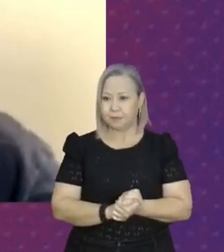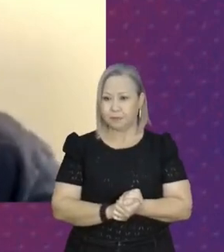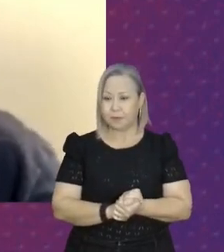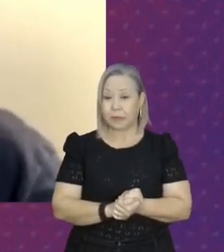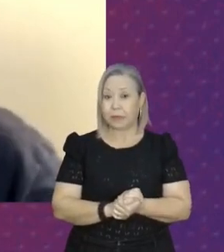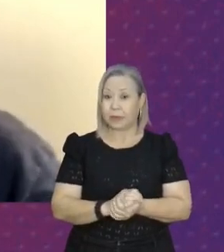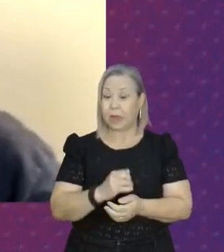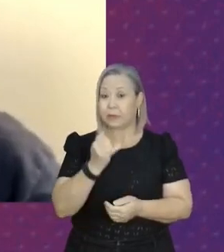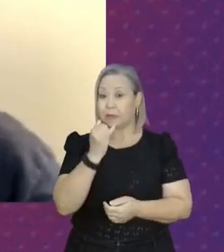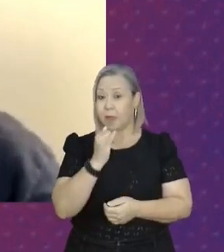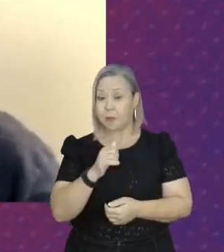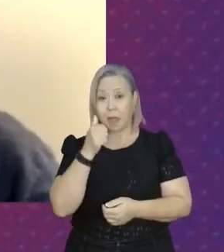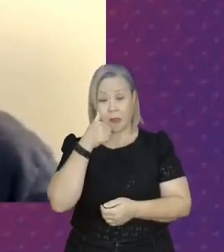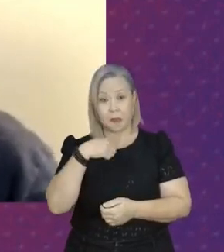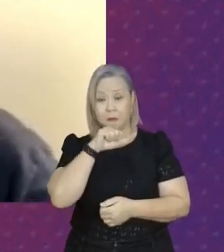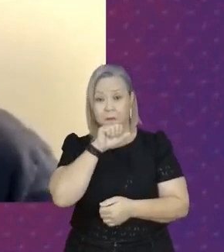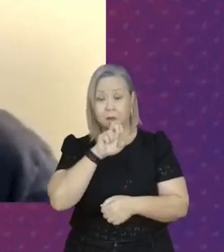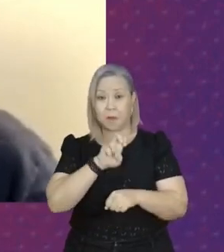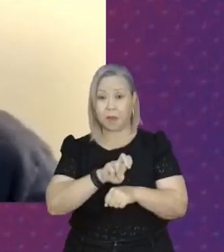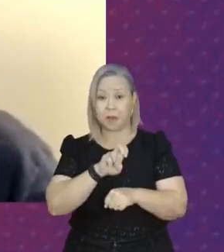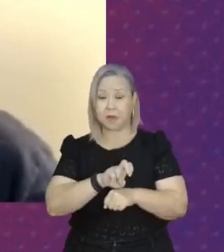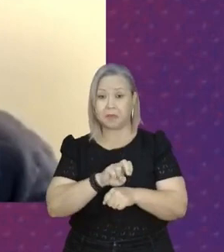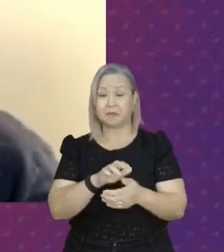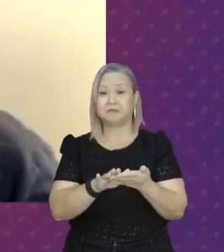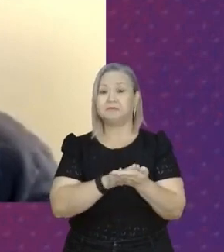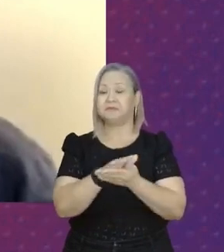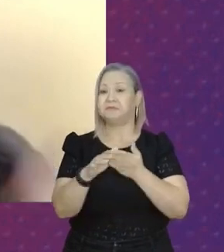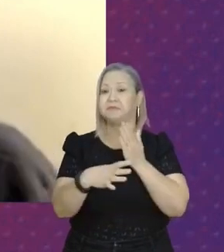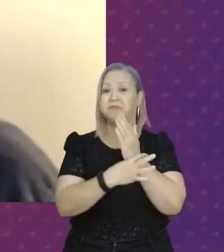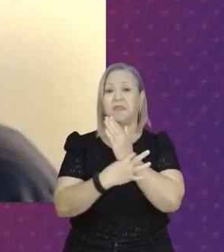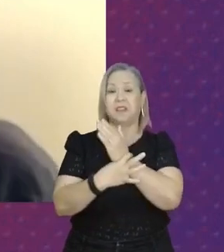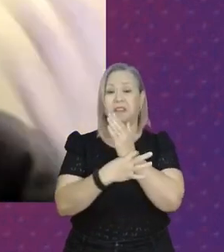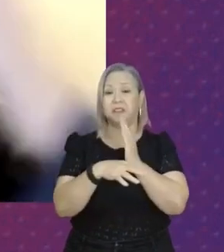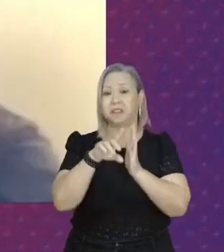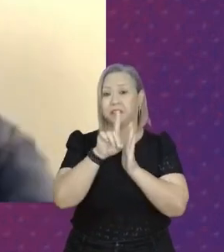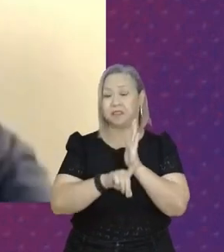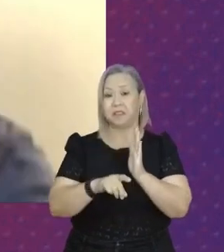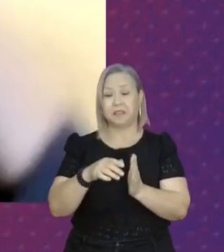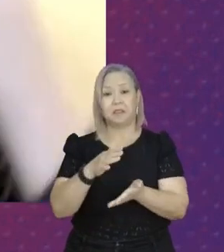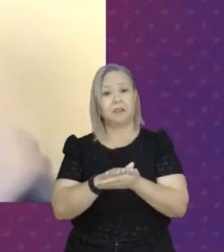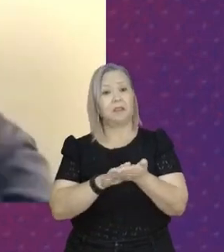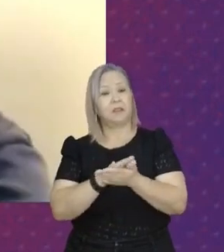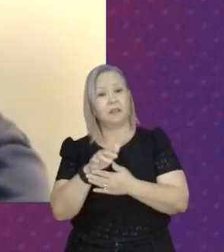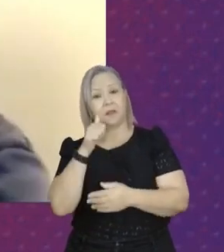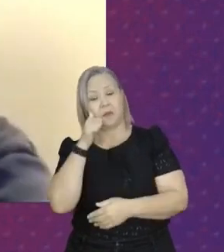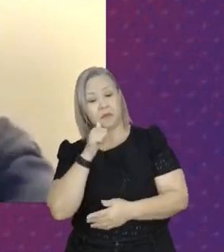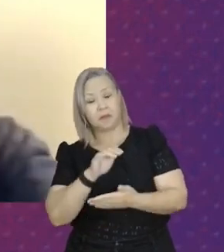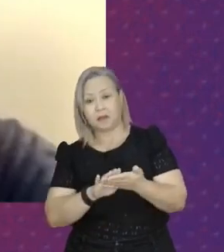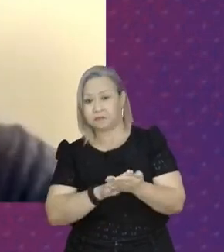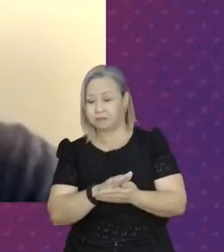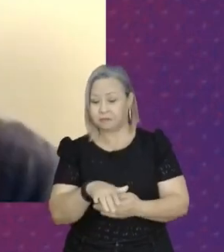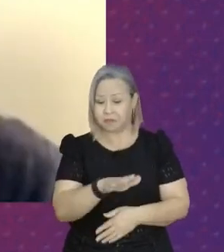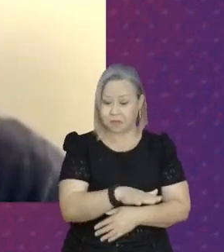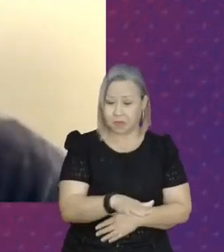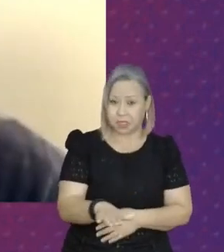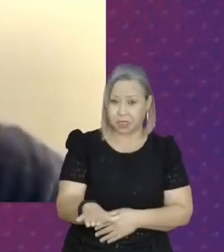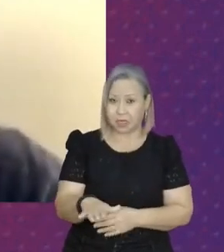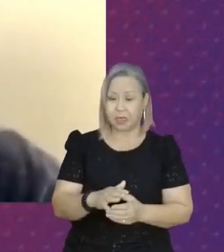essa figura sem garantia de direitos, nem para as mulheres, nem para as crianças, né?